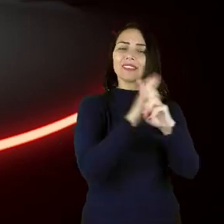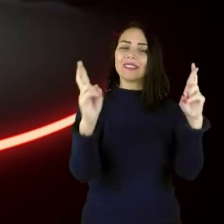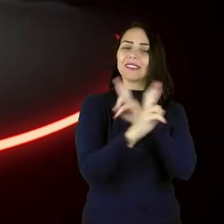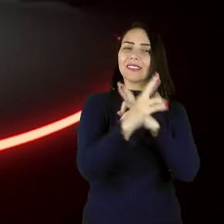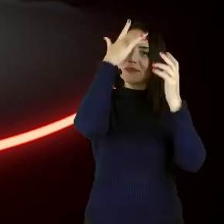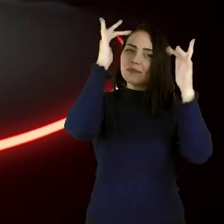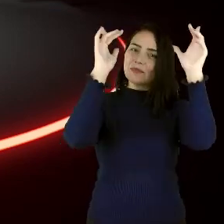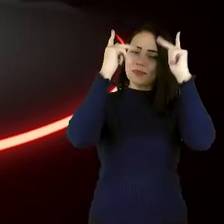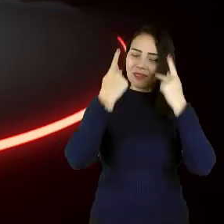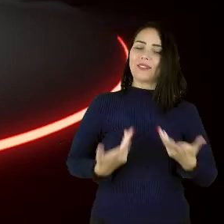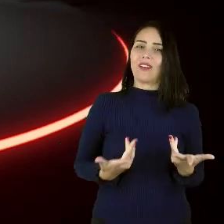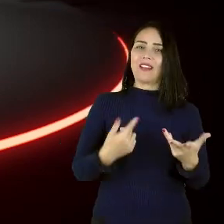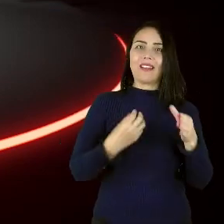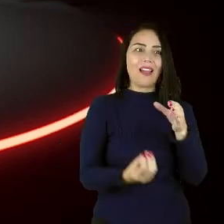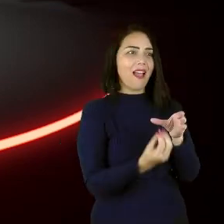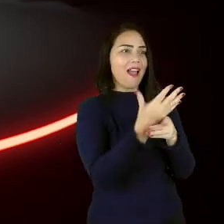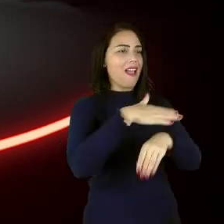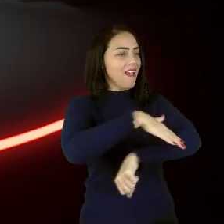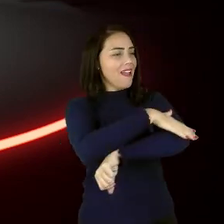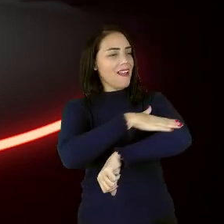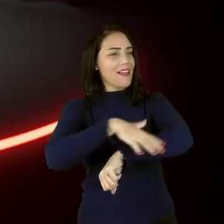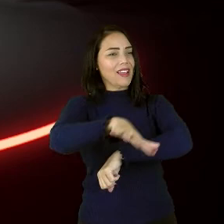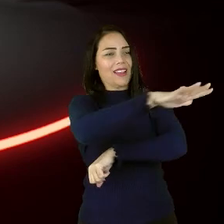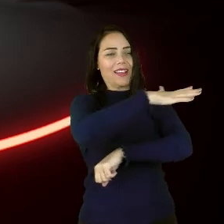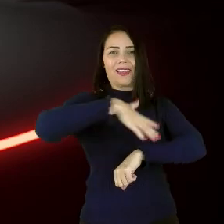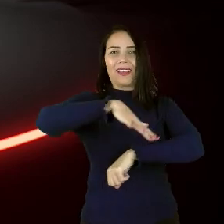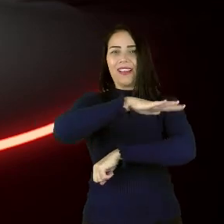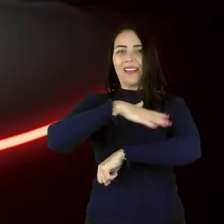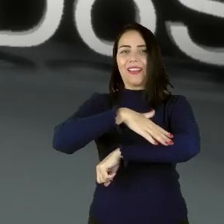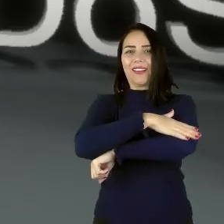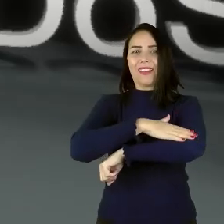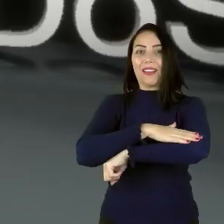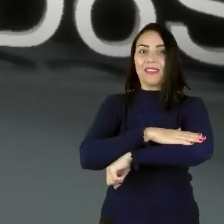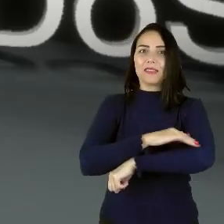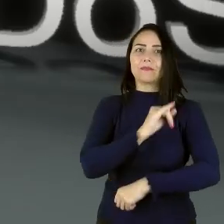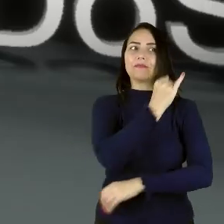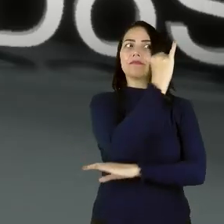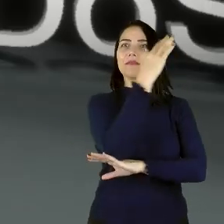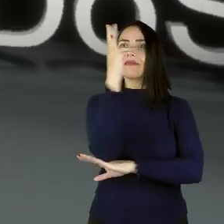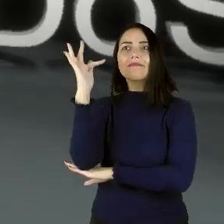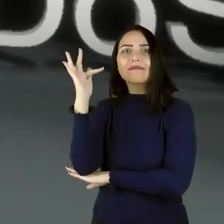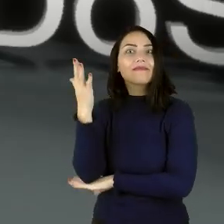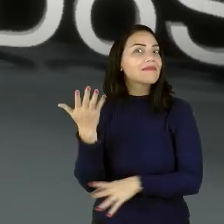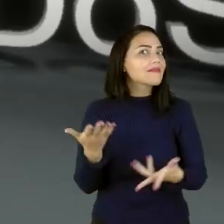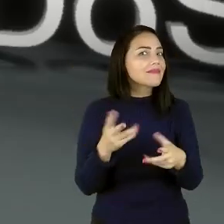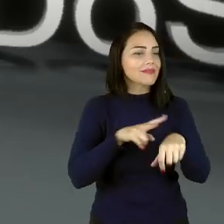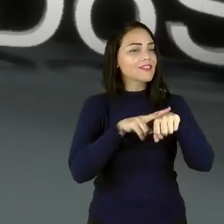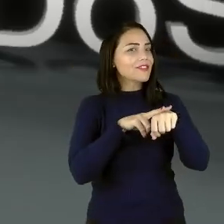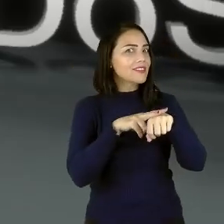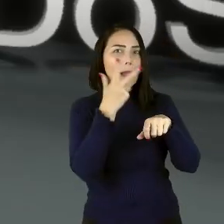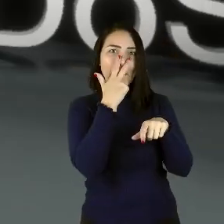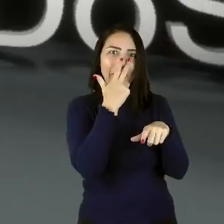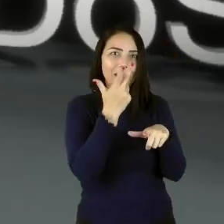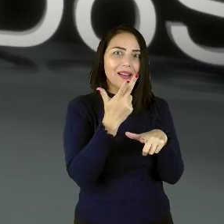na época foi chamado de Parque Linear Ilha da Figueira. O processo foi incrível. Os limites do